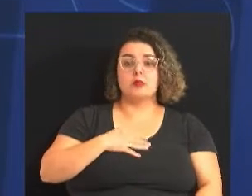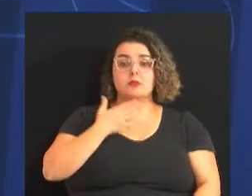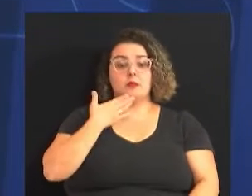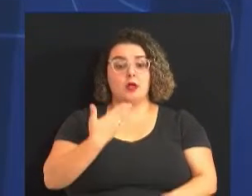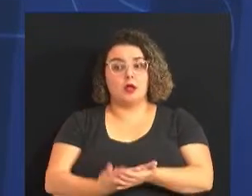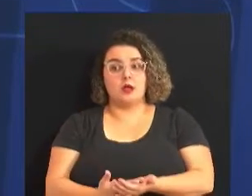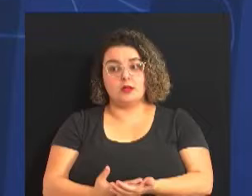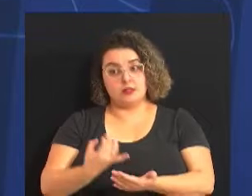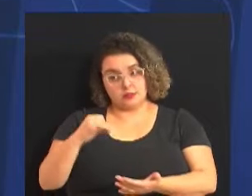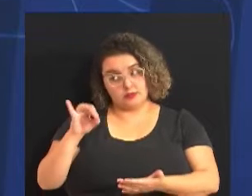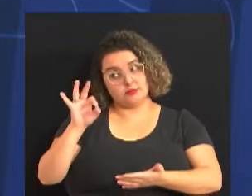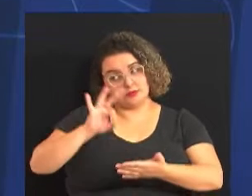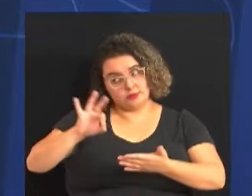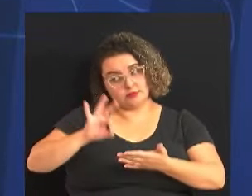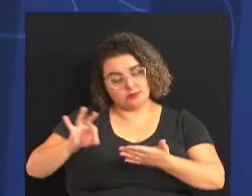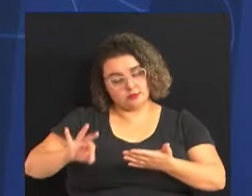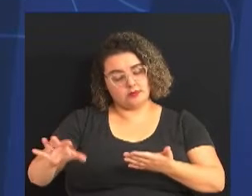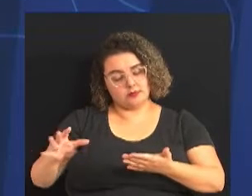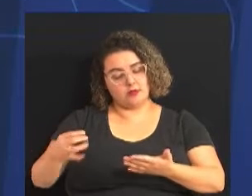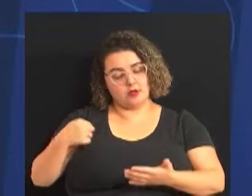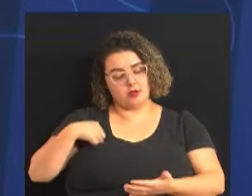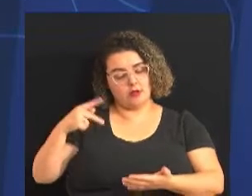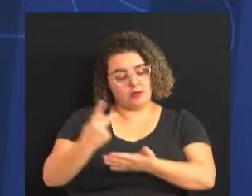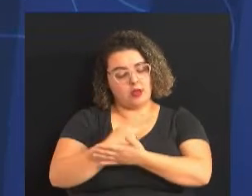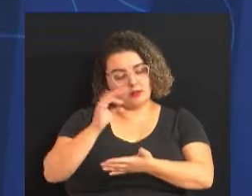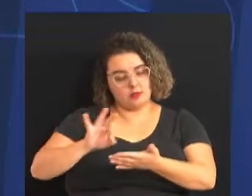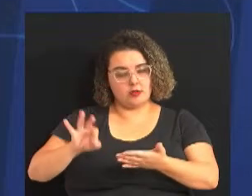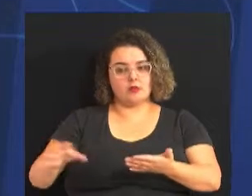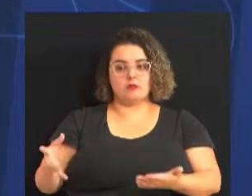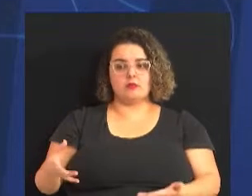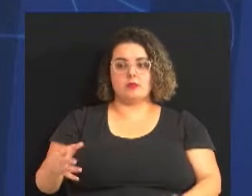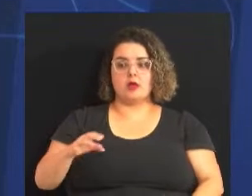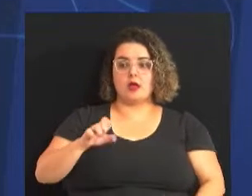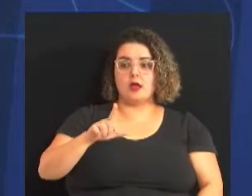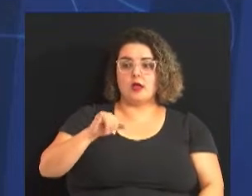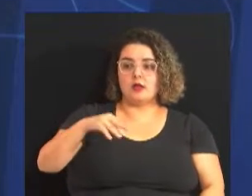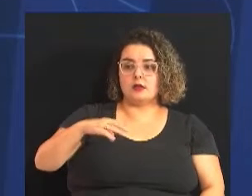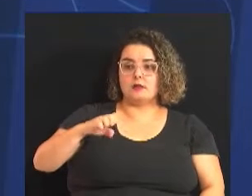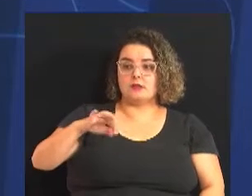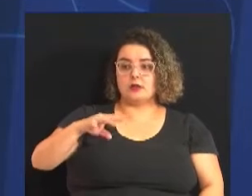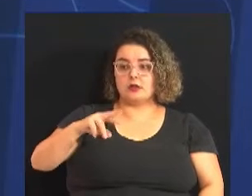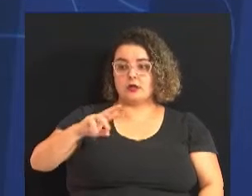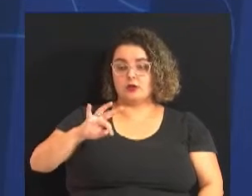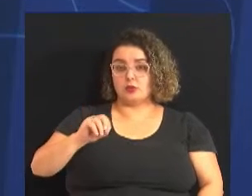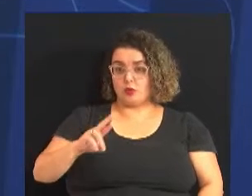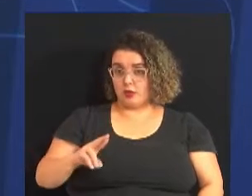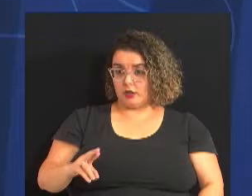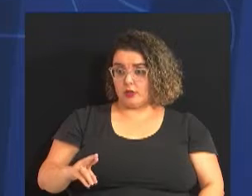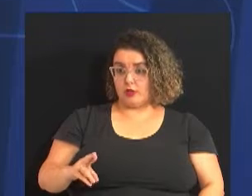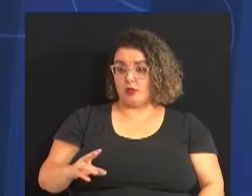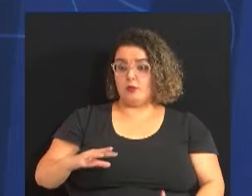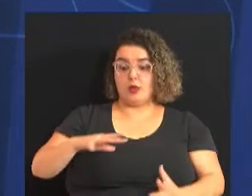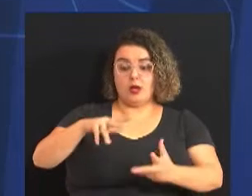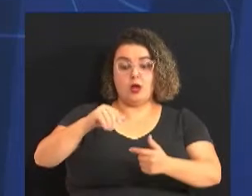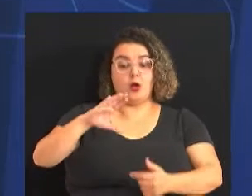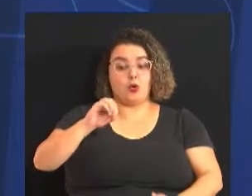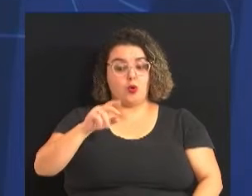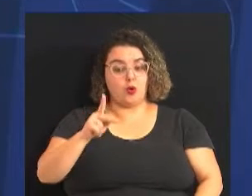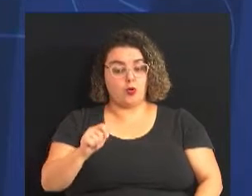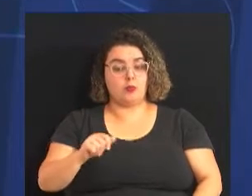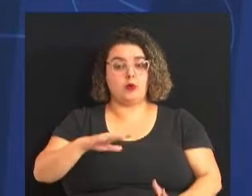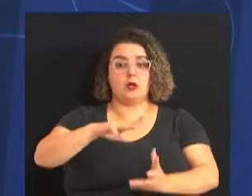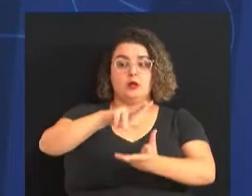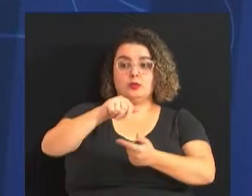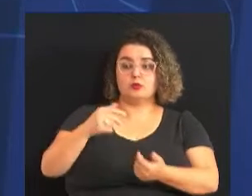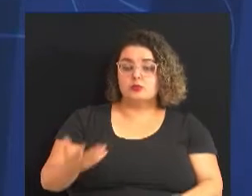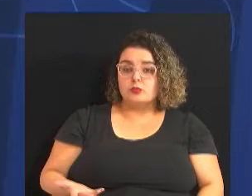corrija se eu estiver errado, se eu vi rapidamente, mas é eliminatórias para a Copa do Mundo. Portanto, é um torneio importante. Não precisa